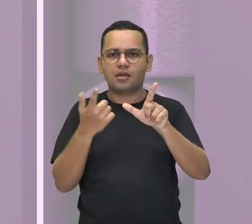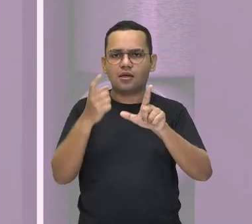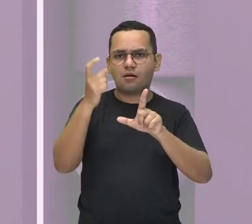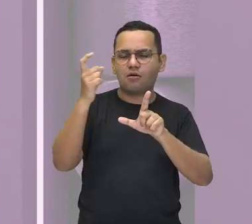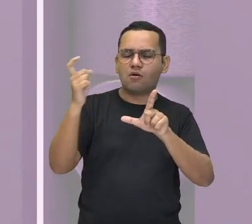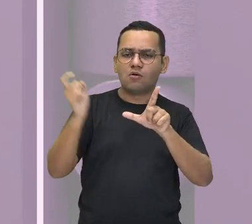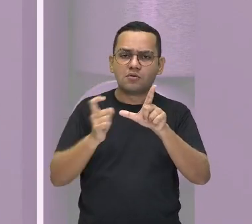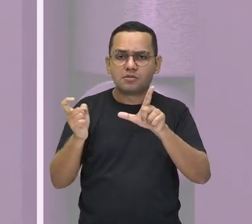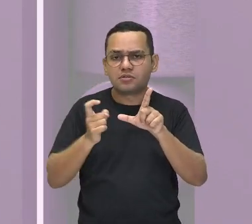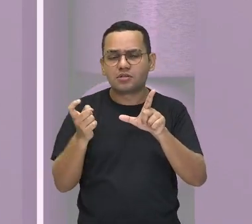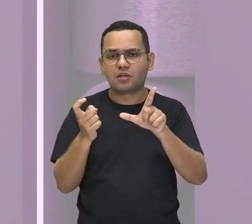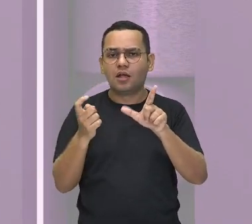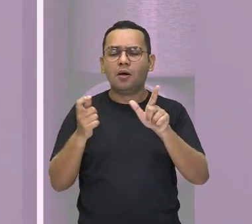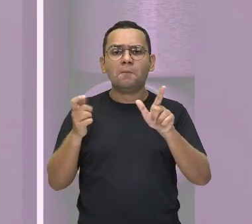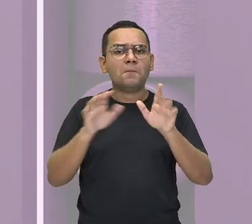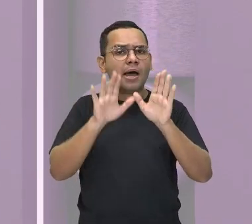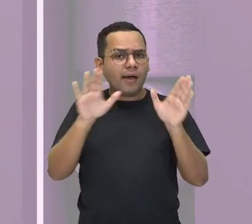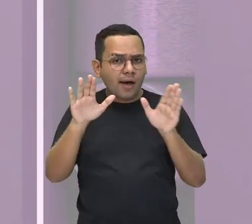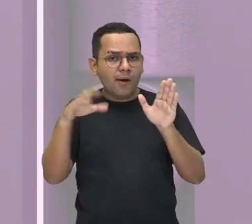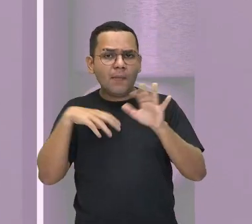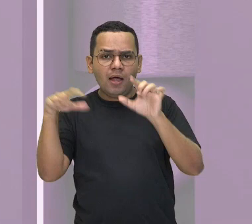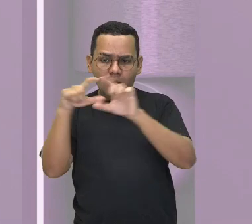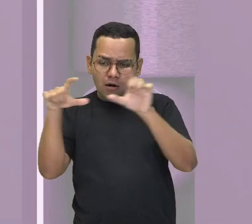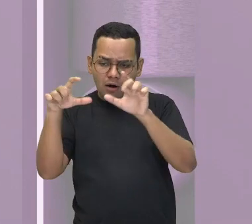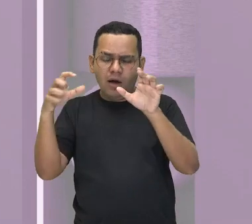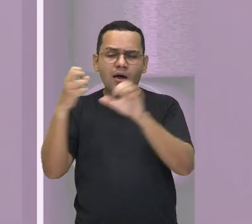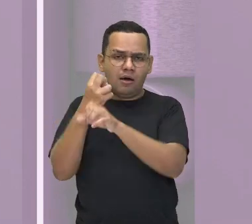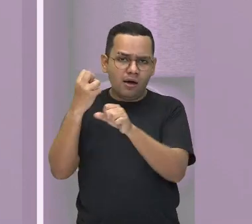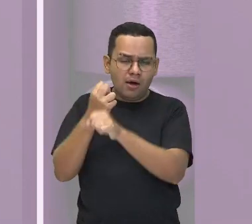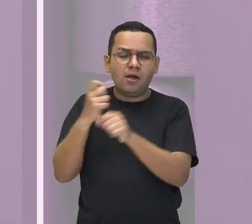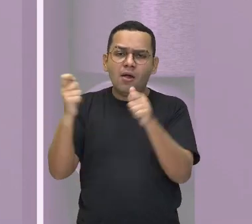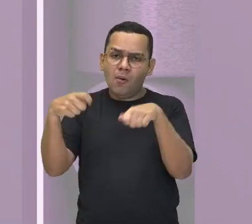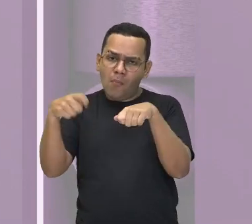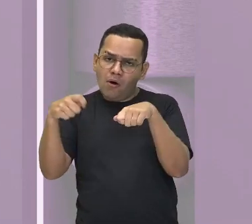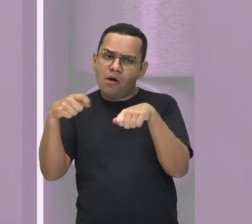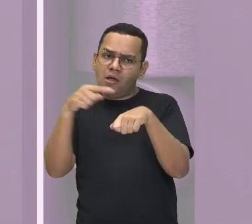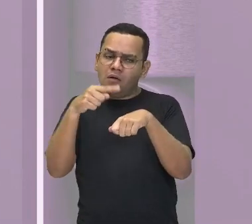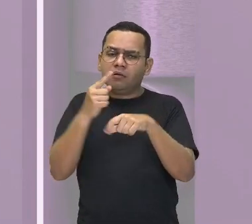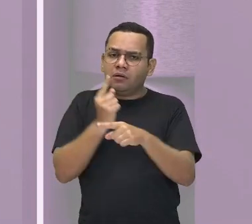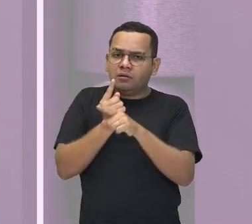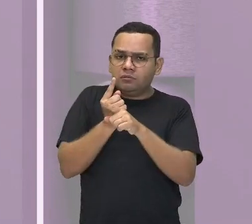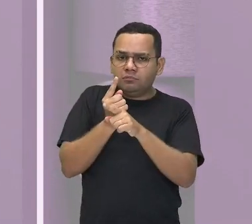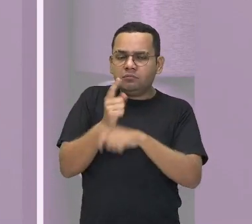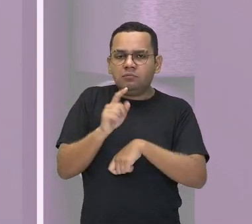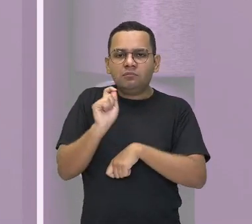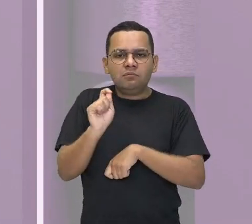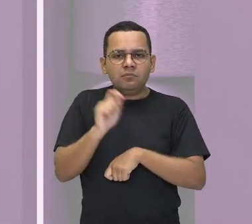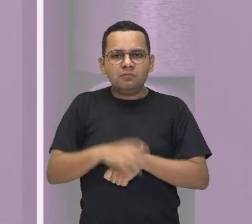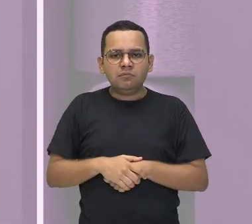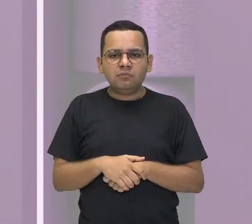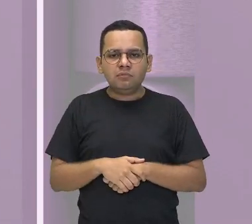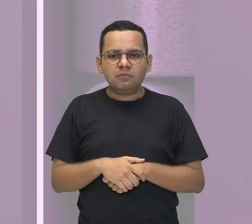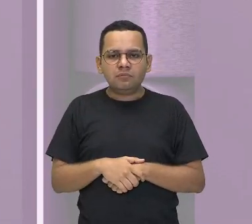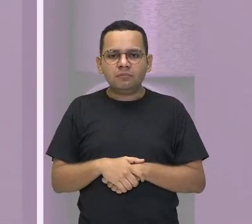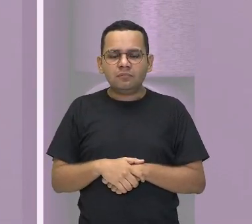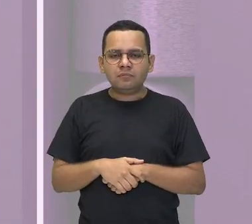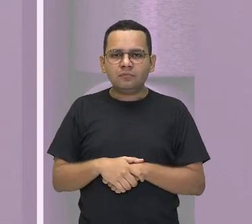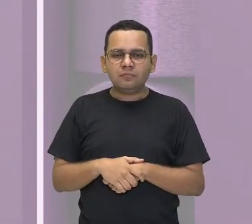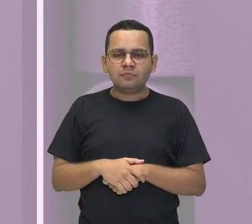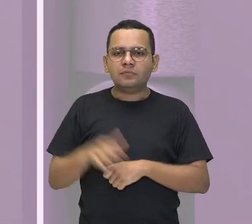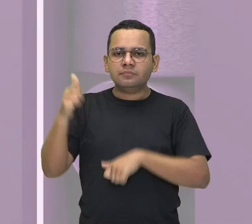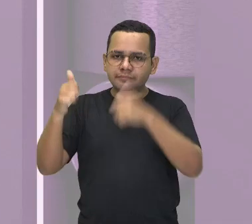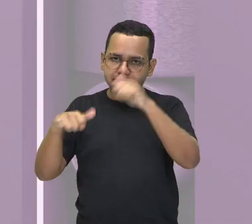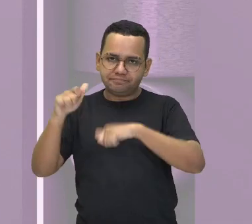também consegue identificar aí o coeficiente angular da reta apenas olhando lá os seus coeficientes,